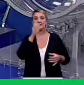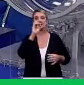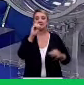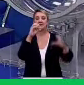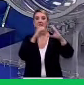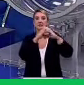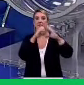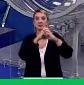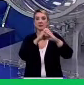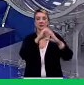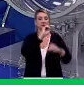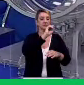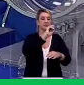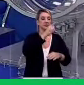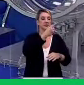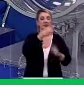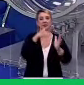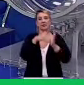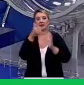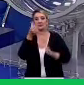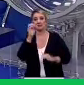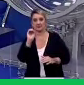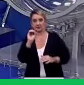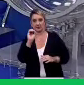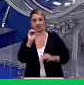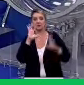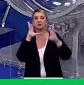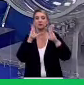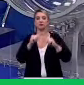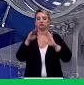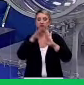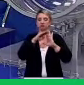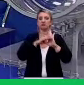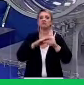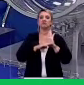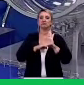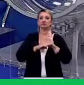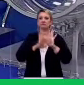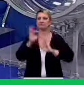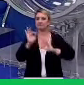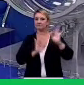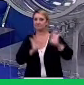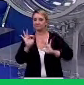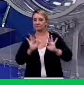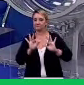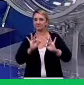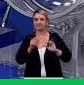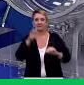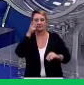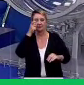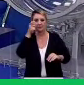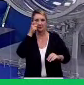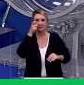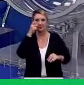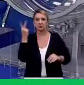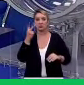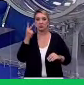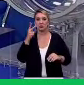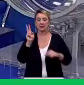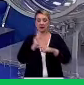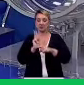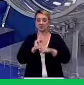60 bolas numeradas de 1 a 60. E todo o processo de preparação foi acompanhado por